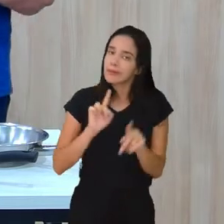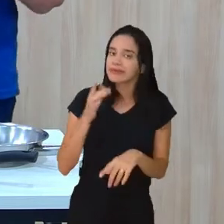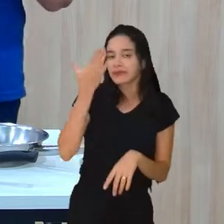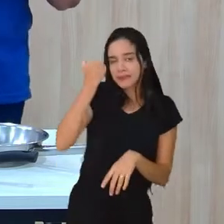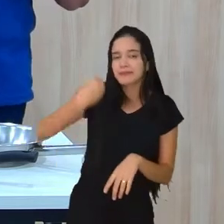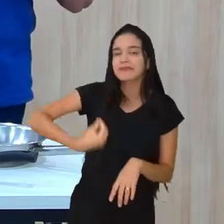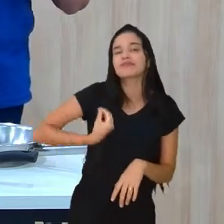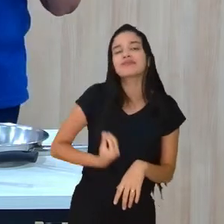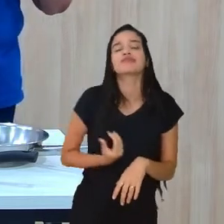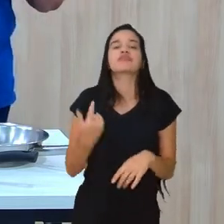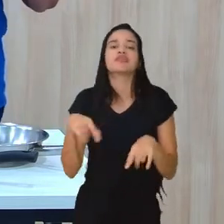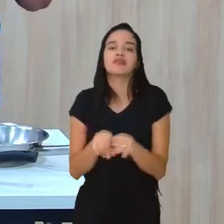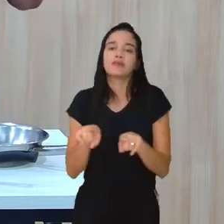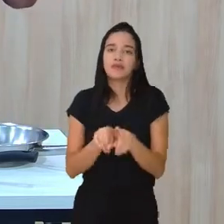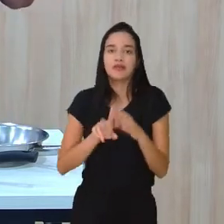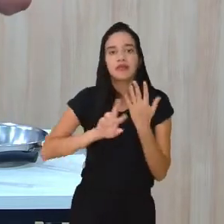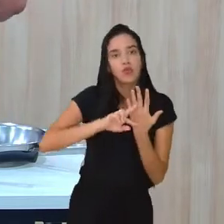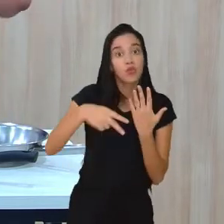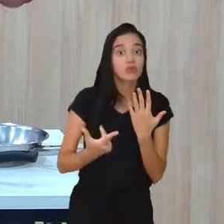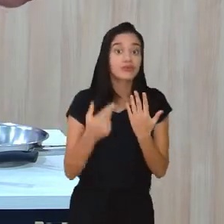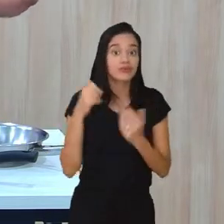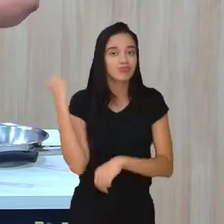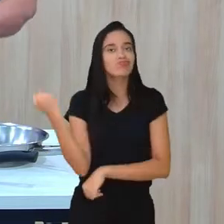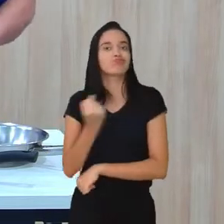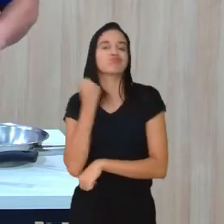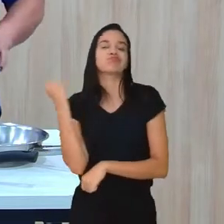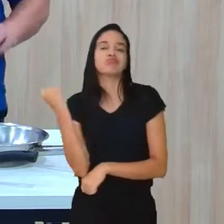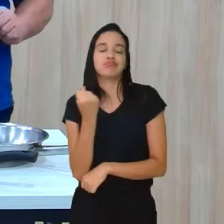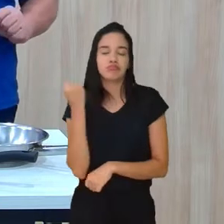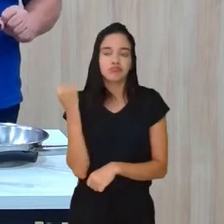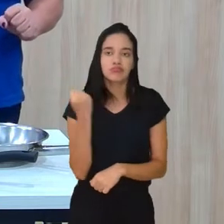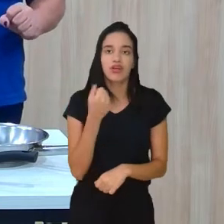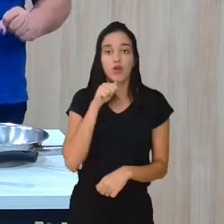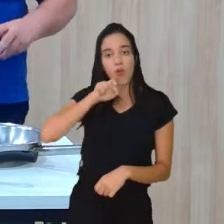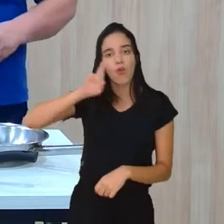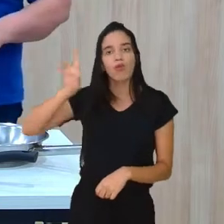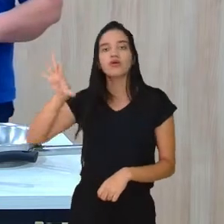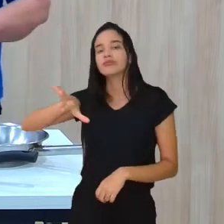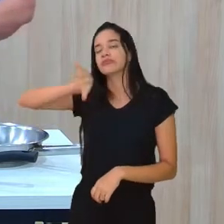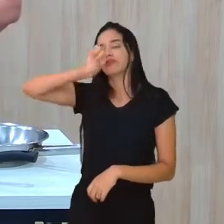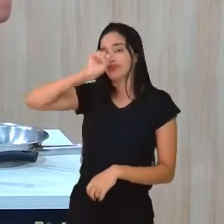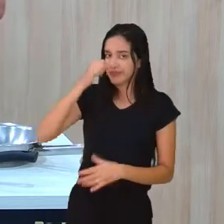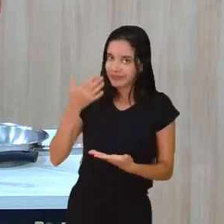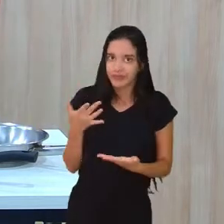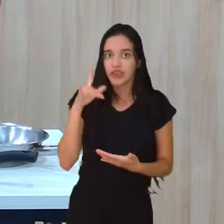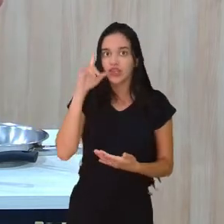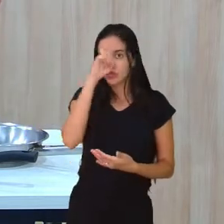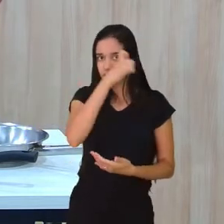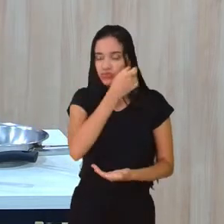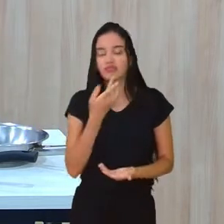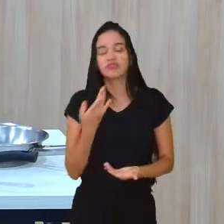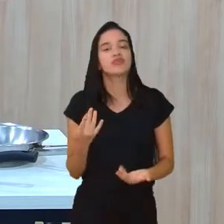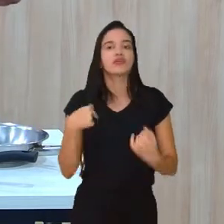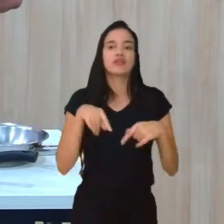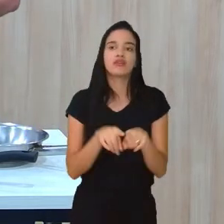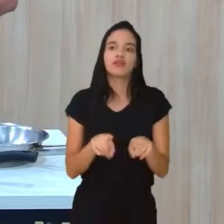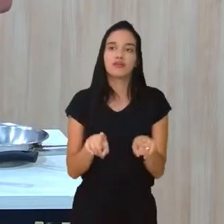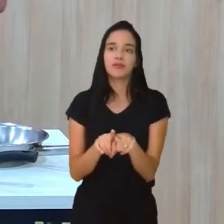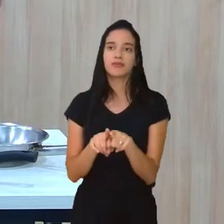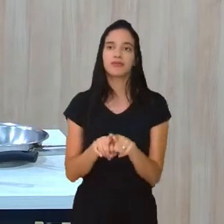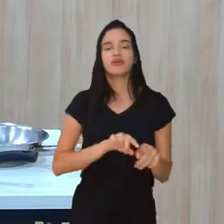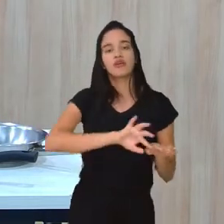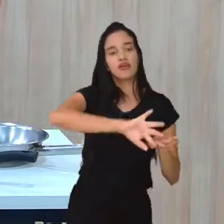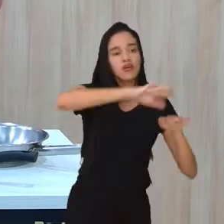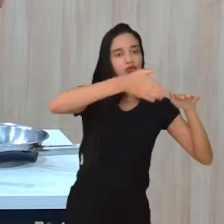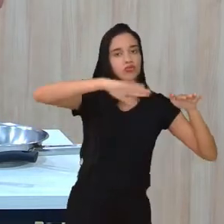existe e que ele traz consequências bem graves em relação ao ar que a gente respira. Enquanto a brisa marítima, durante o dia,